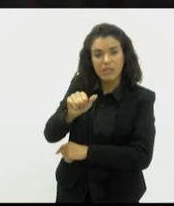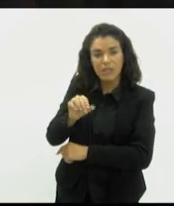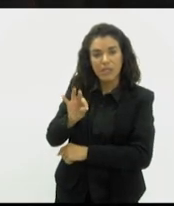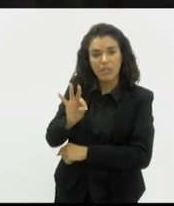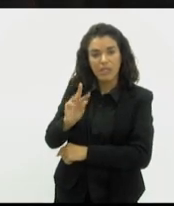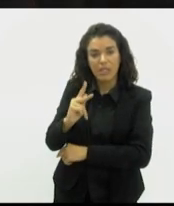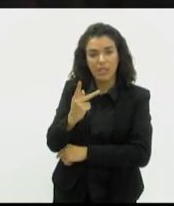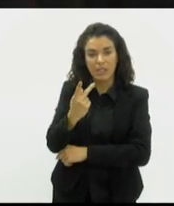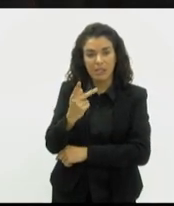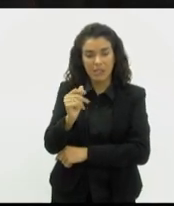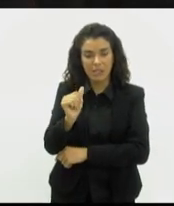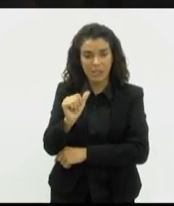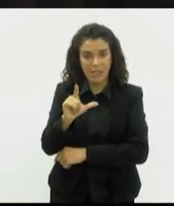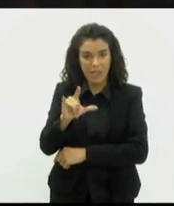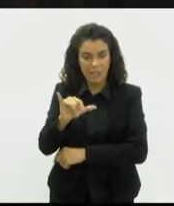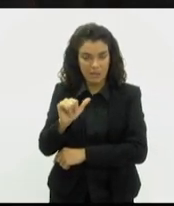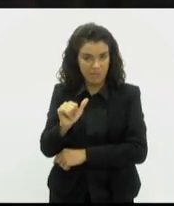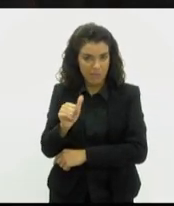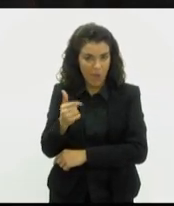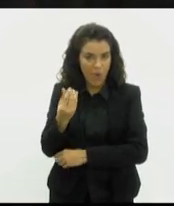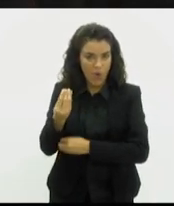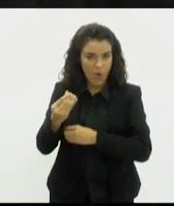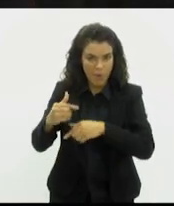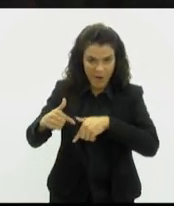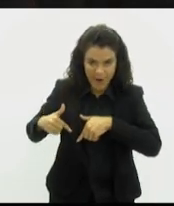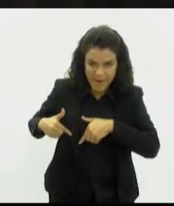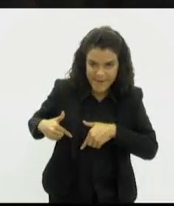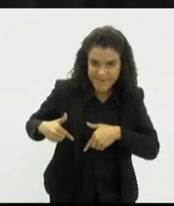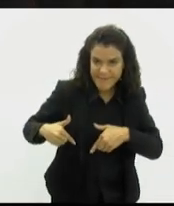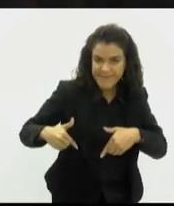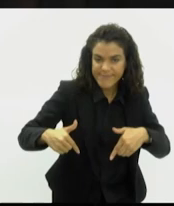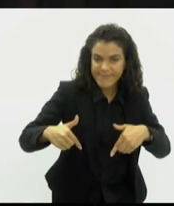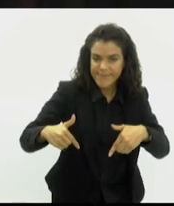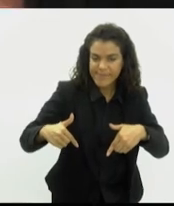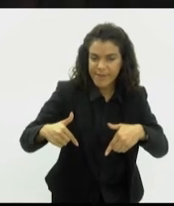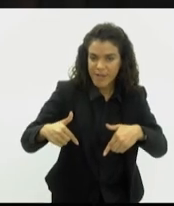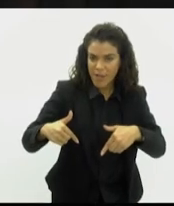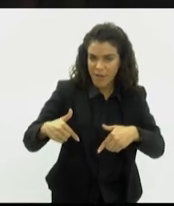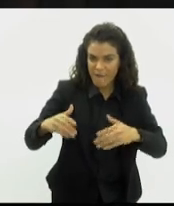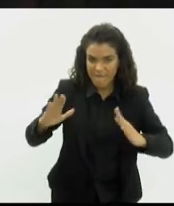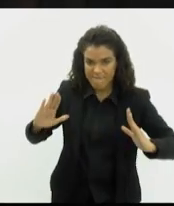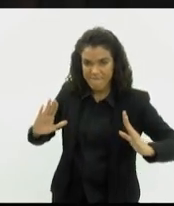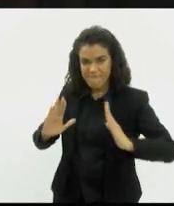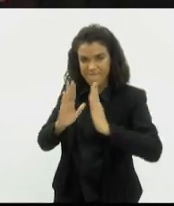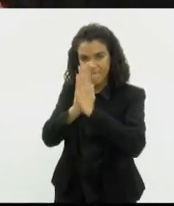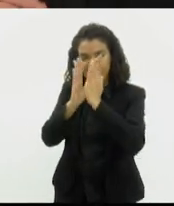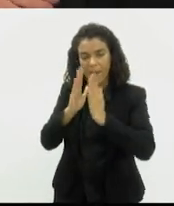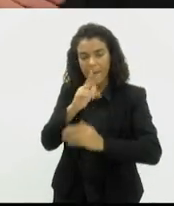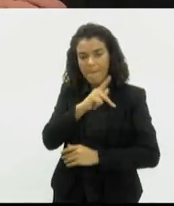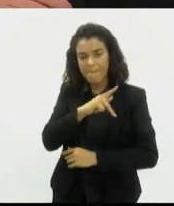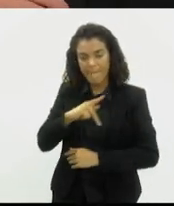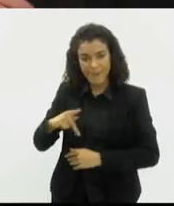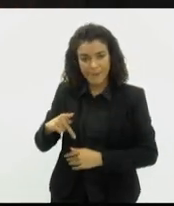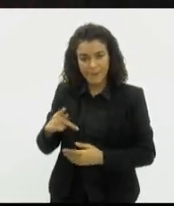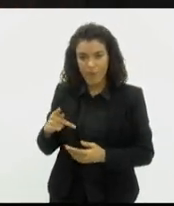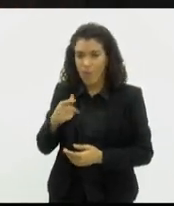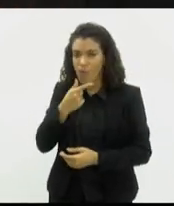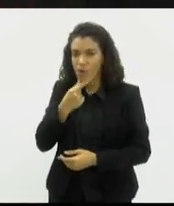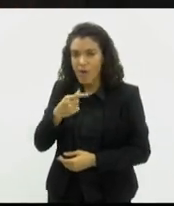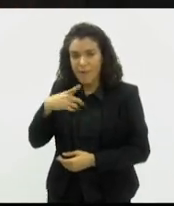Ela não tem como enfrentar a máquina federal, o presidente da República. O sujeito é filho do